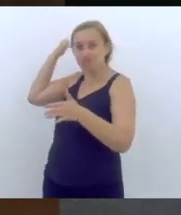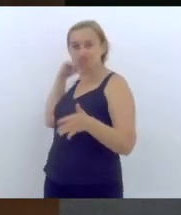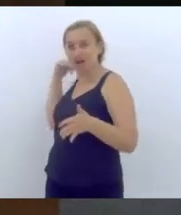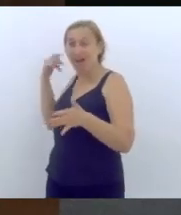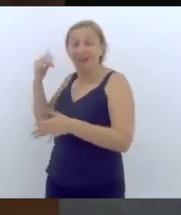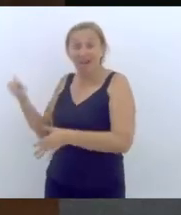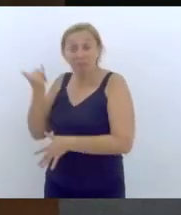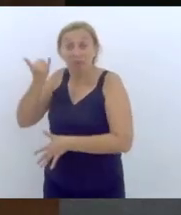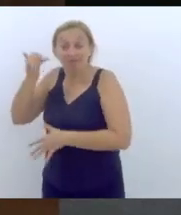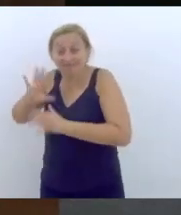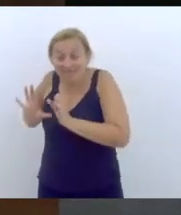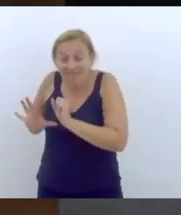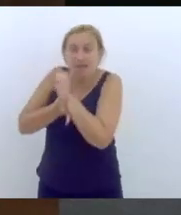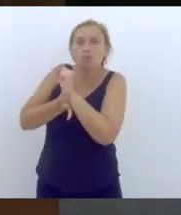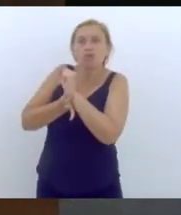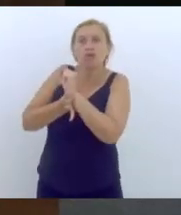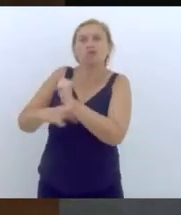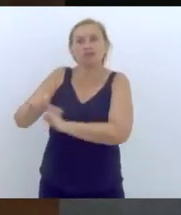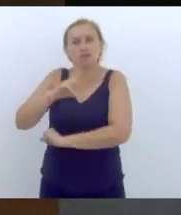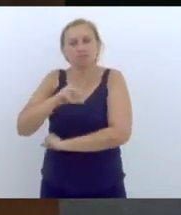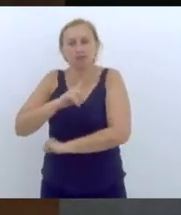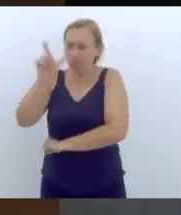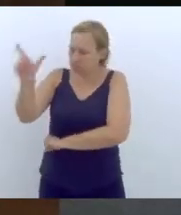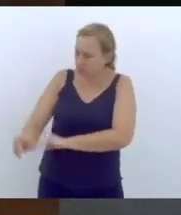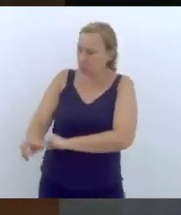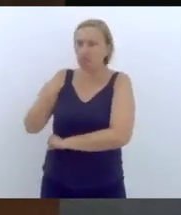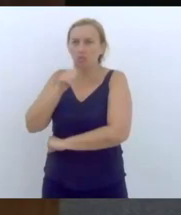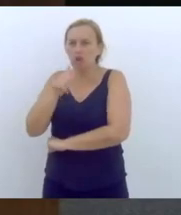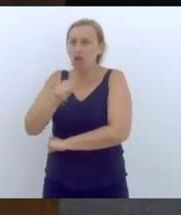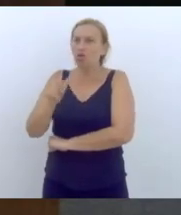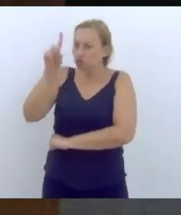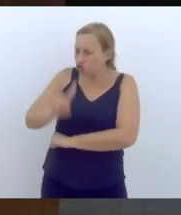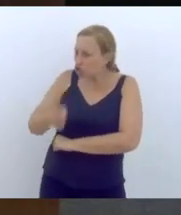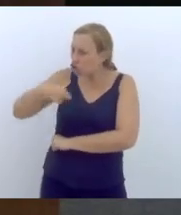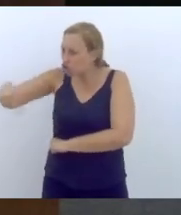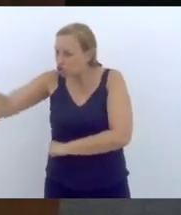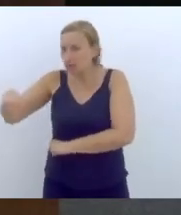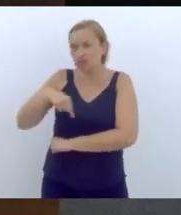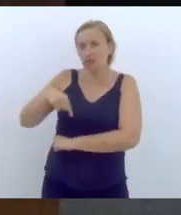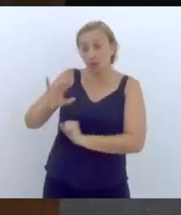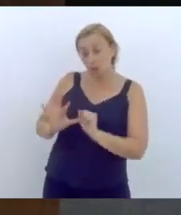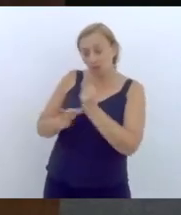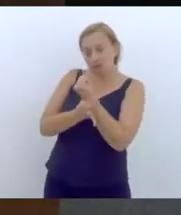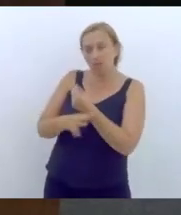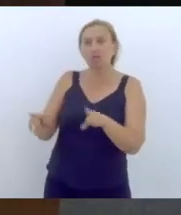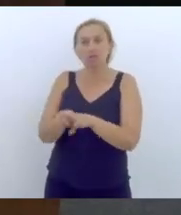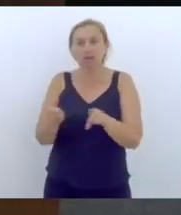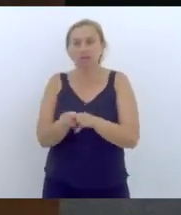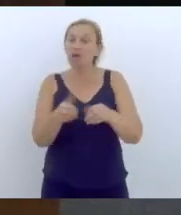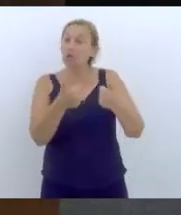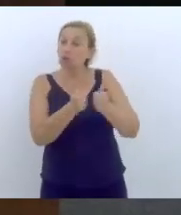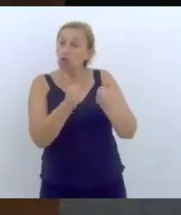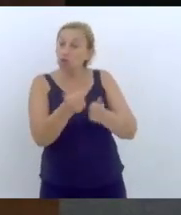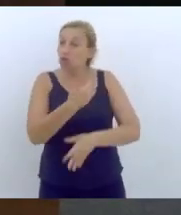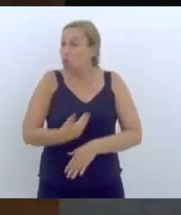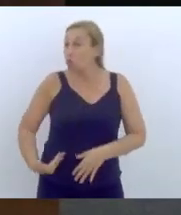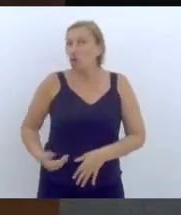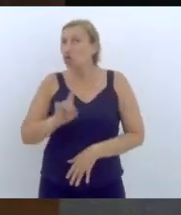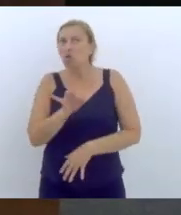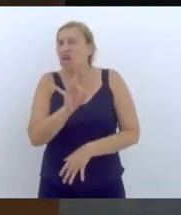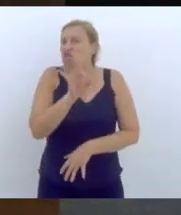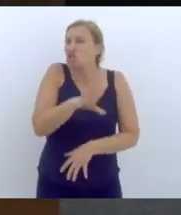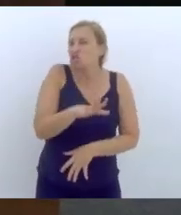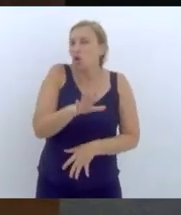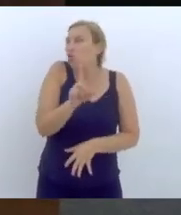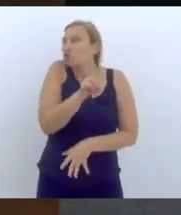para assegurar a essa mulher o seu direito de ir e vir com segurança também no transporte público, não é só uma